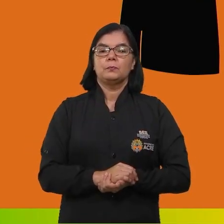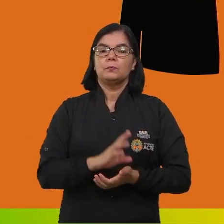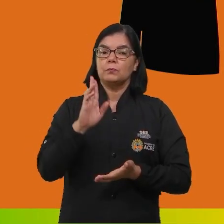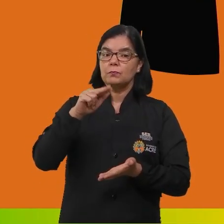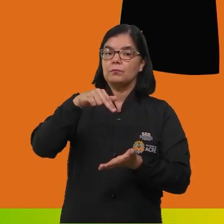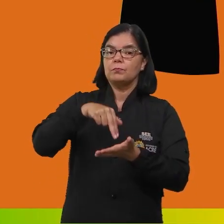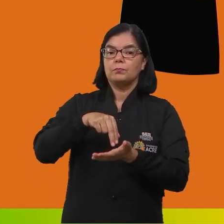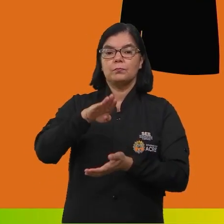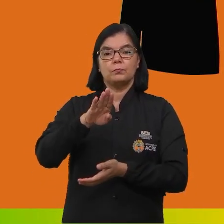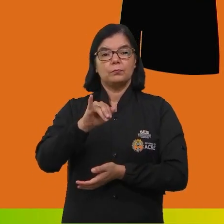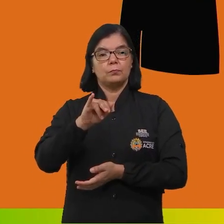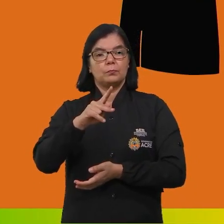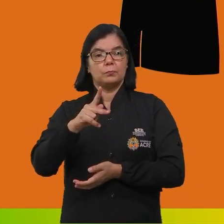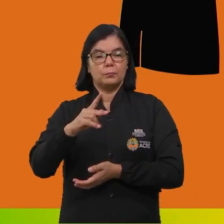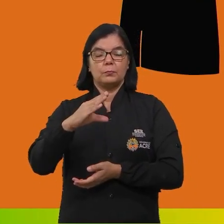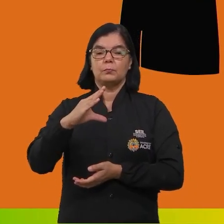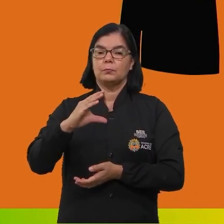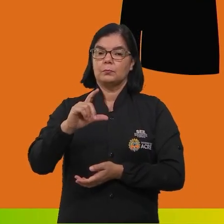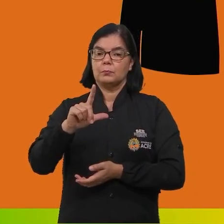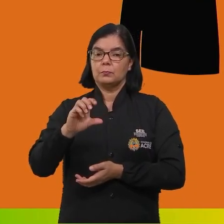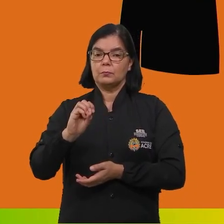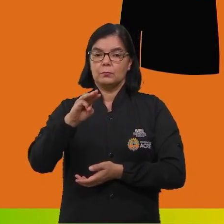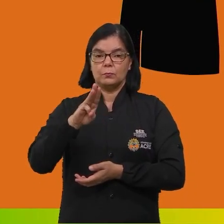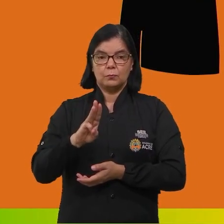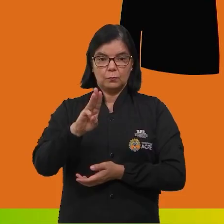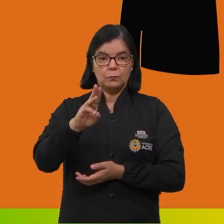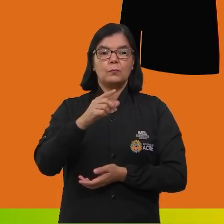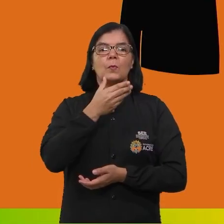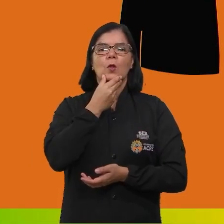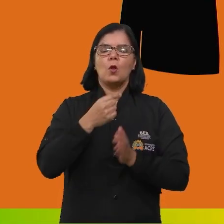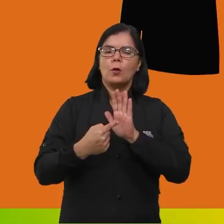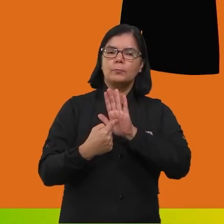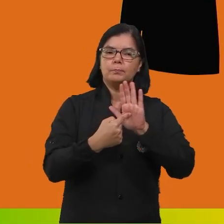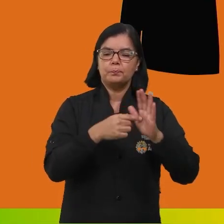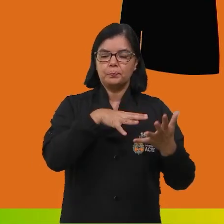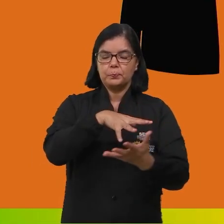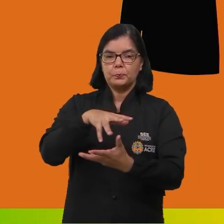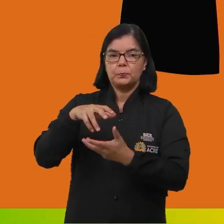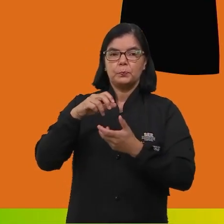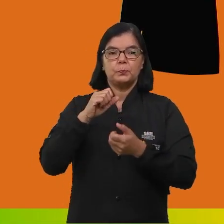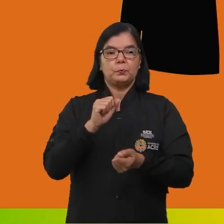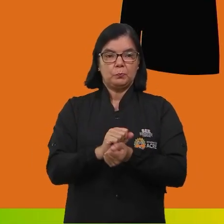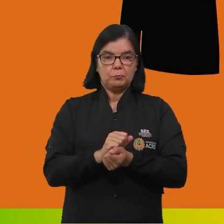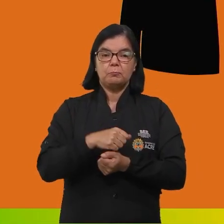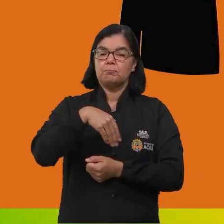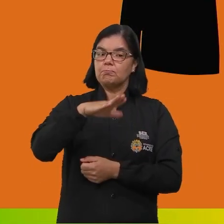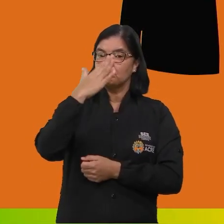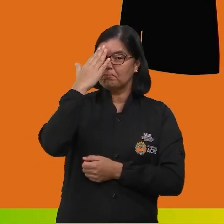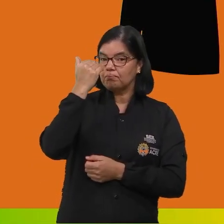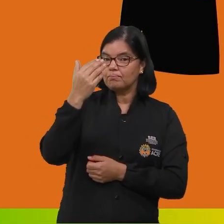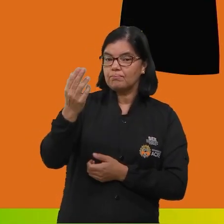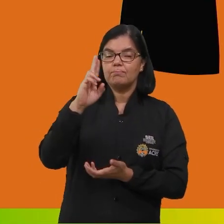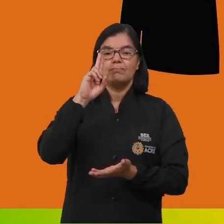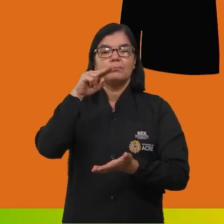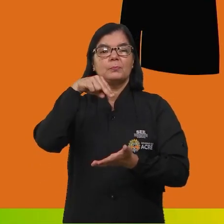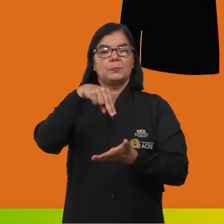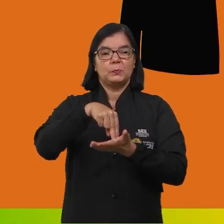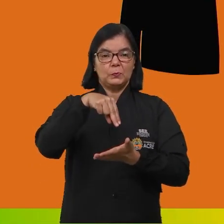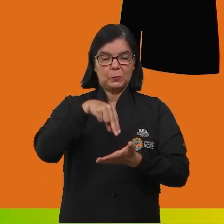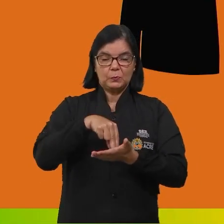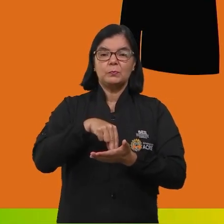personagem Bip o Clown. Marcel Marceau apresentou ao mundo seu mais famoso